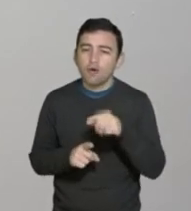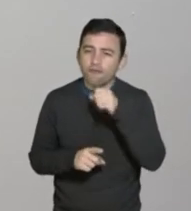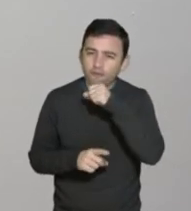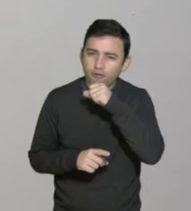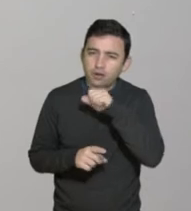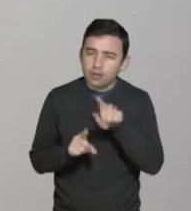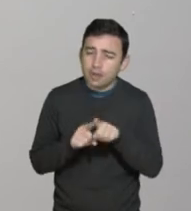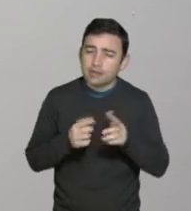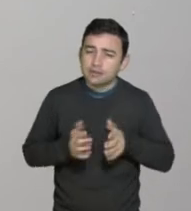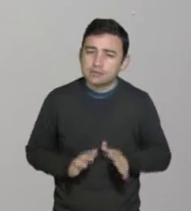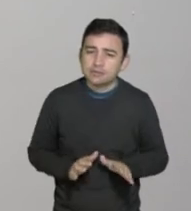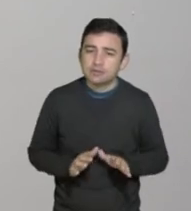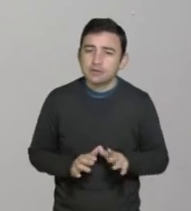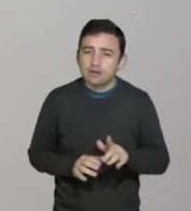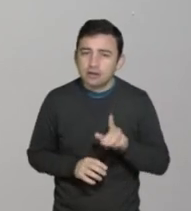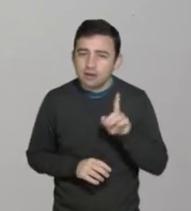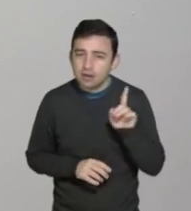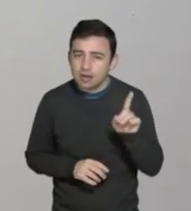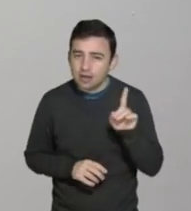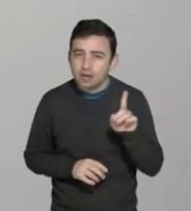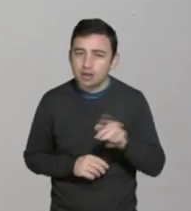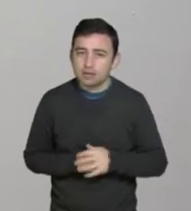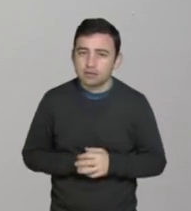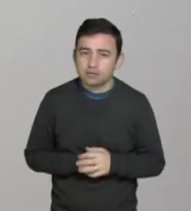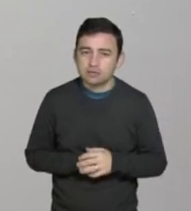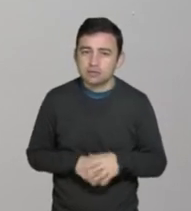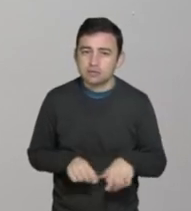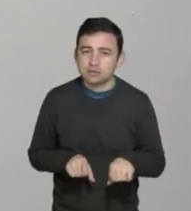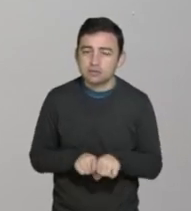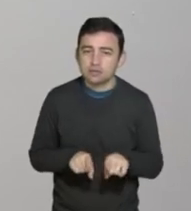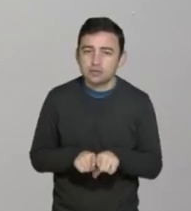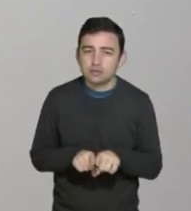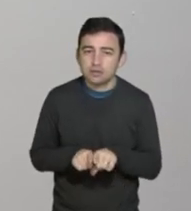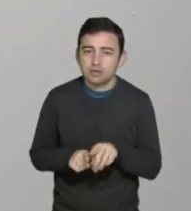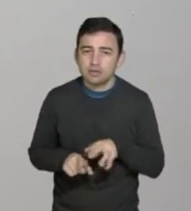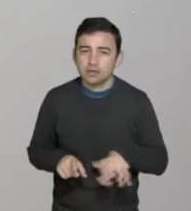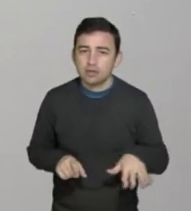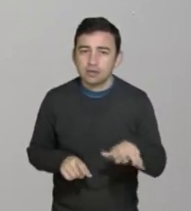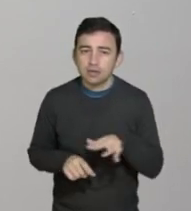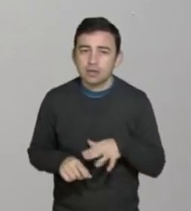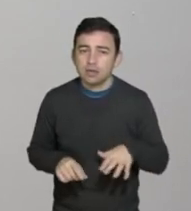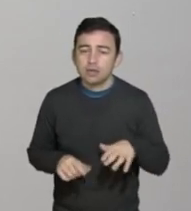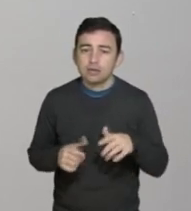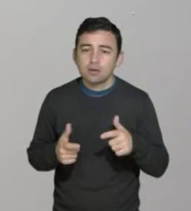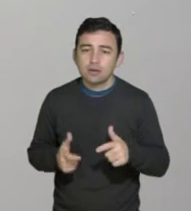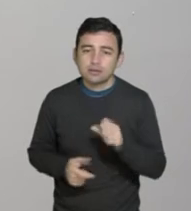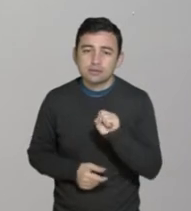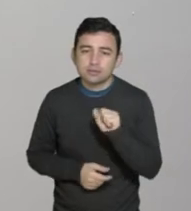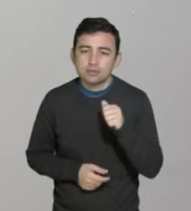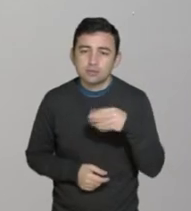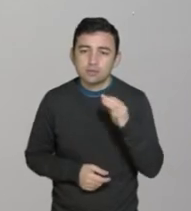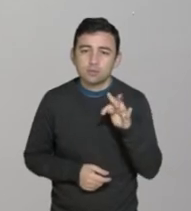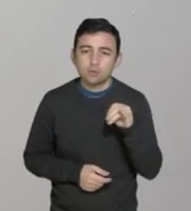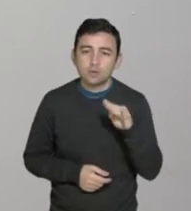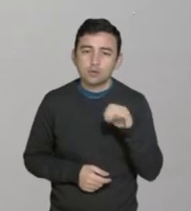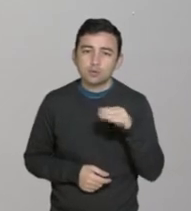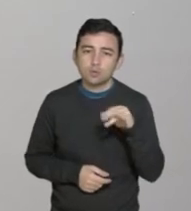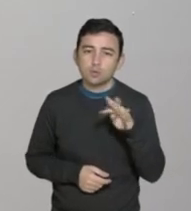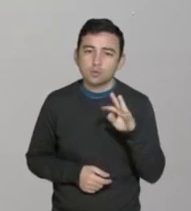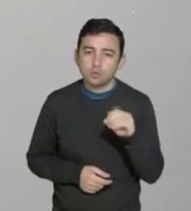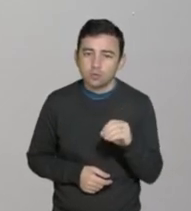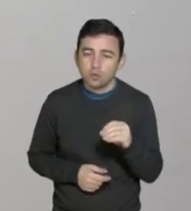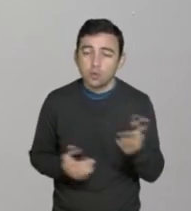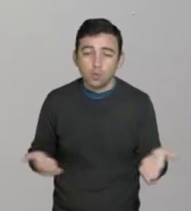lá, na parte de Garcia, lá em cima, na comunidade de Santo Antônio Garcia, conhecida, que migraram e que hoje